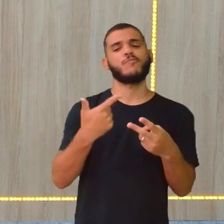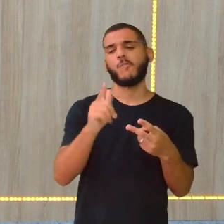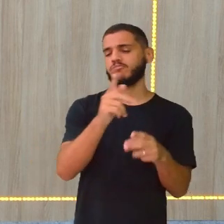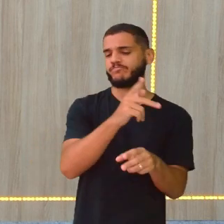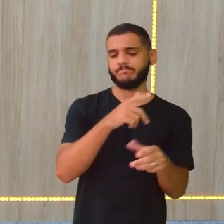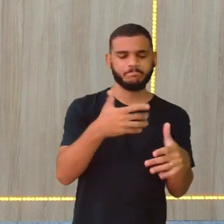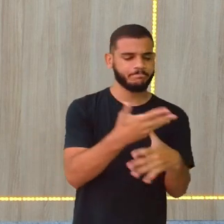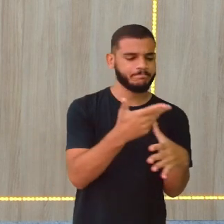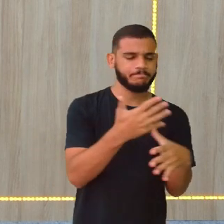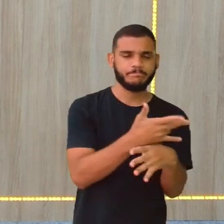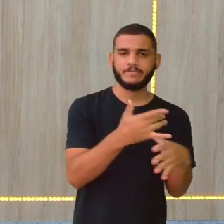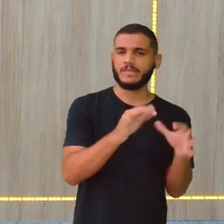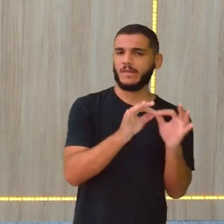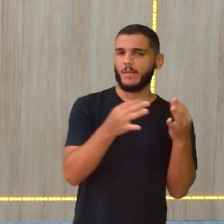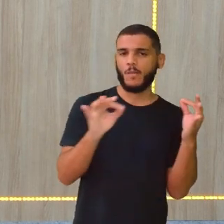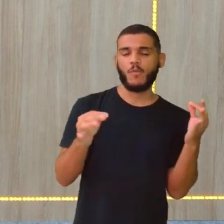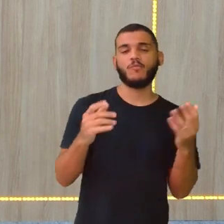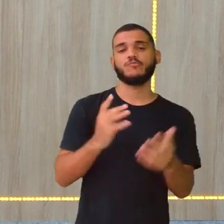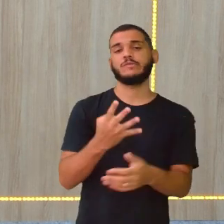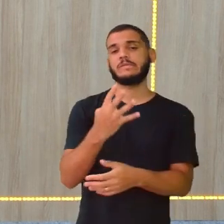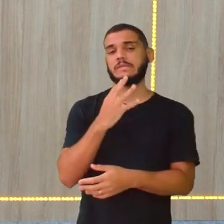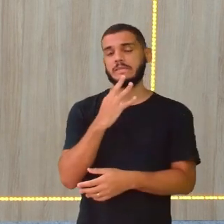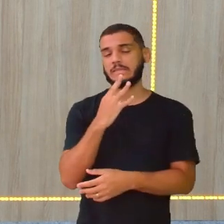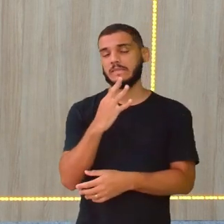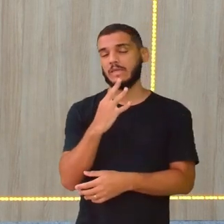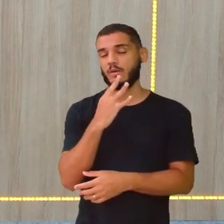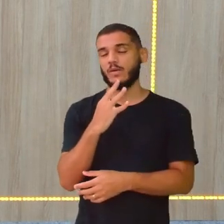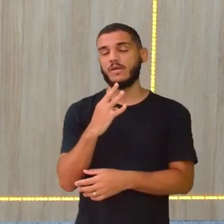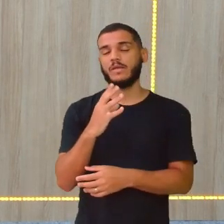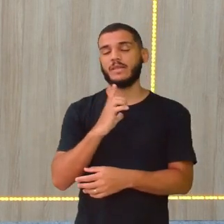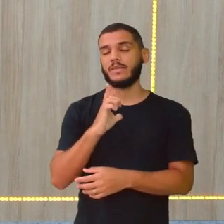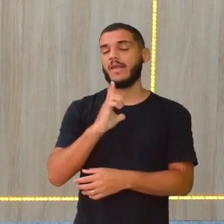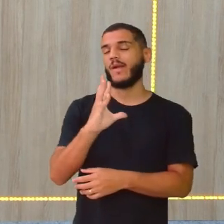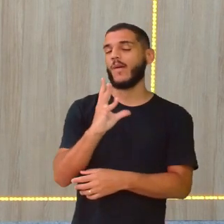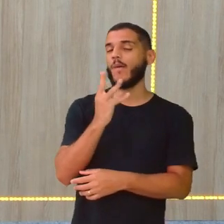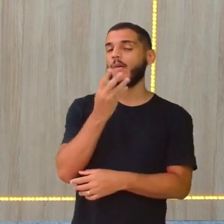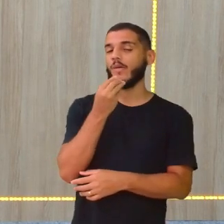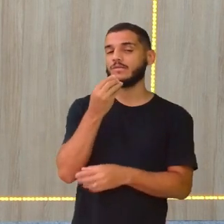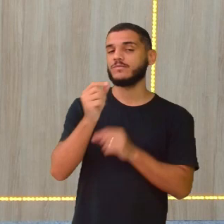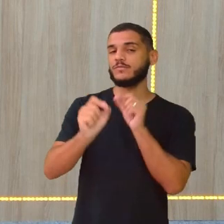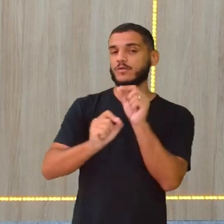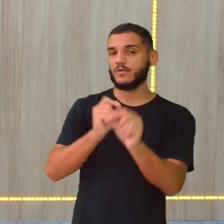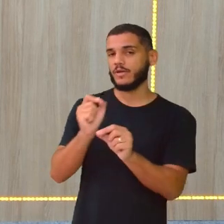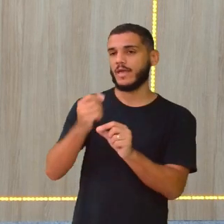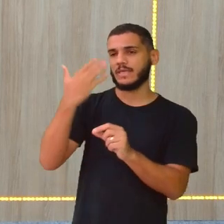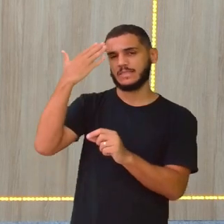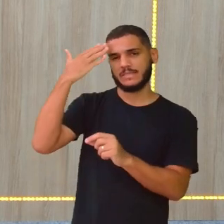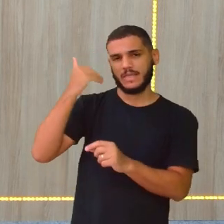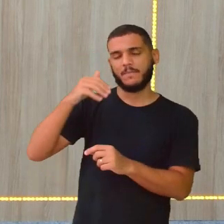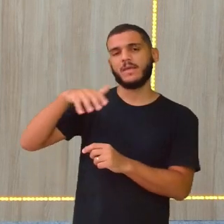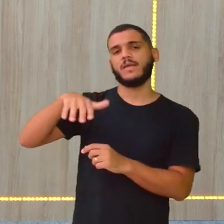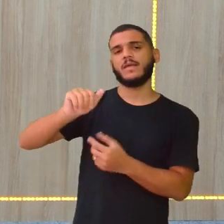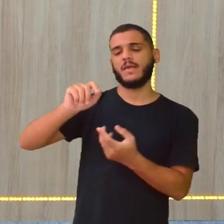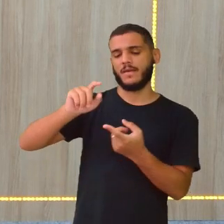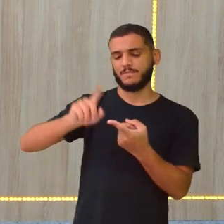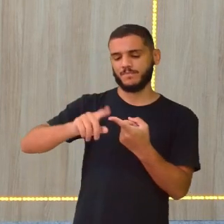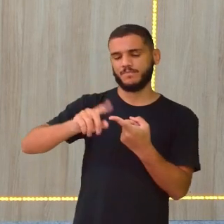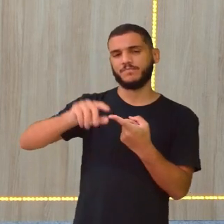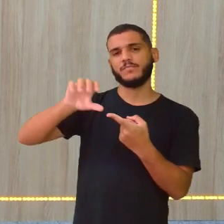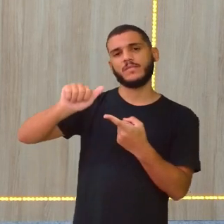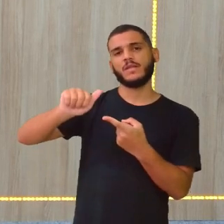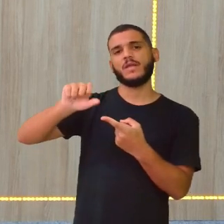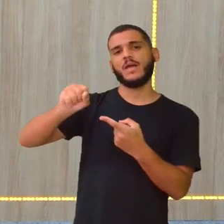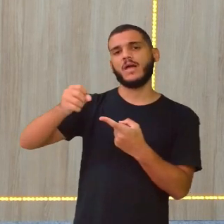é, sobre astronomia, não é? Eles sabiam um pouco, não é, de astrologia também, porque o mundo